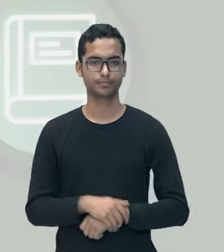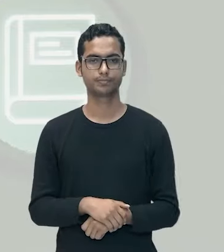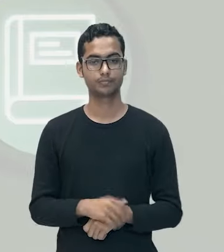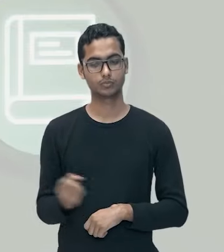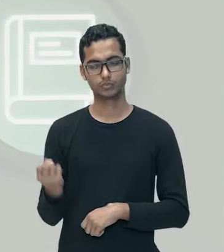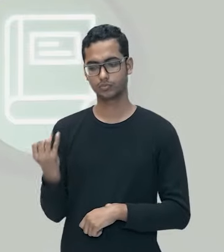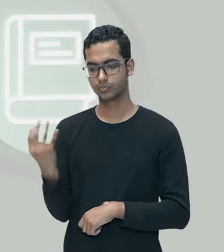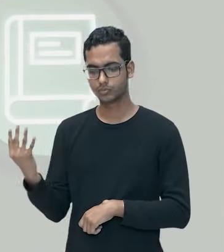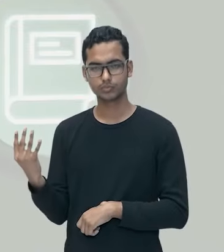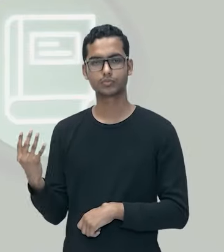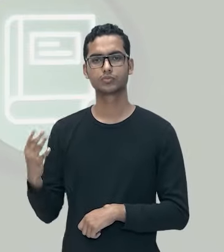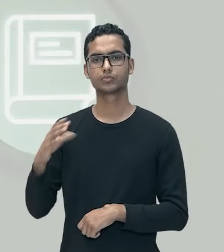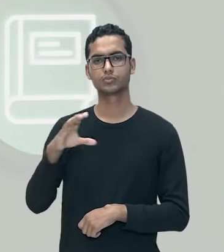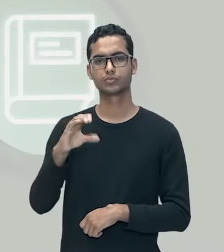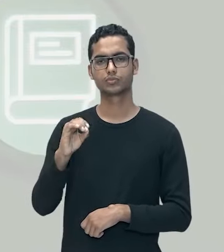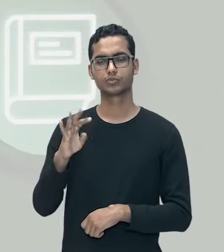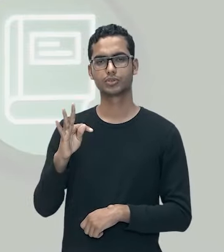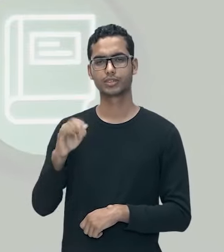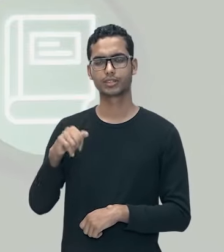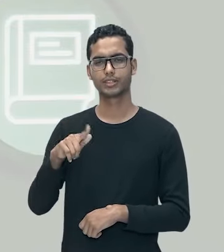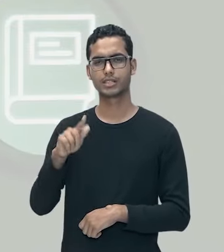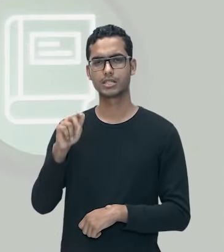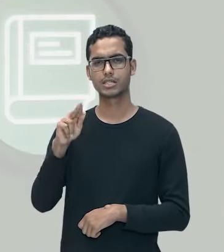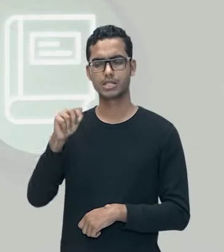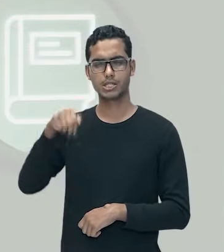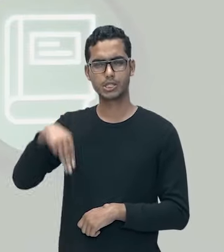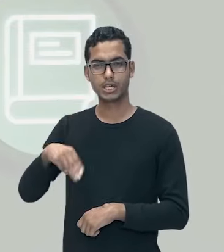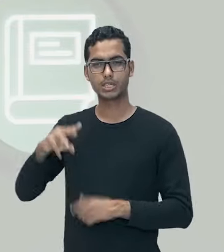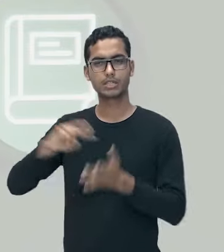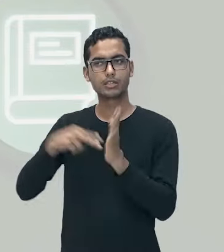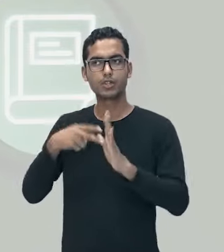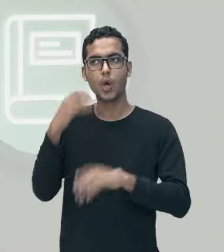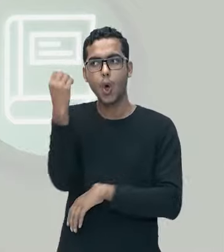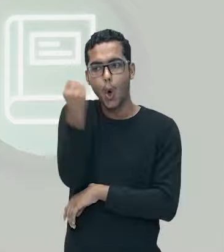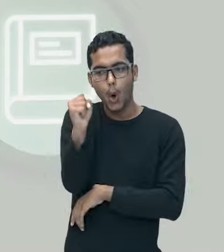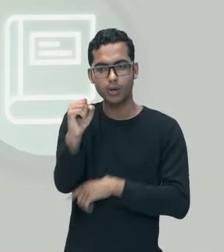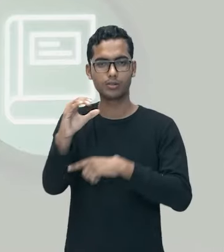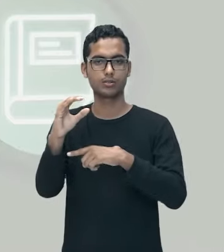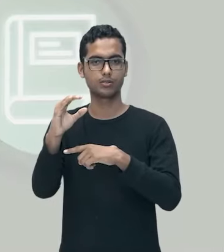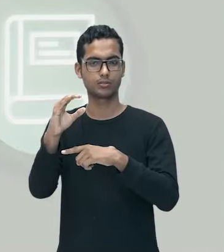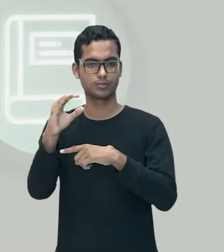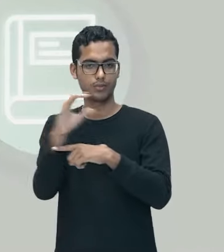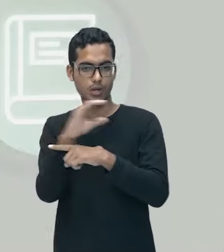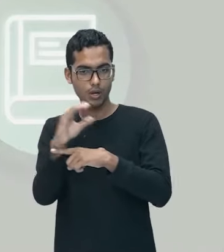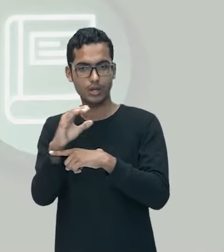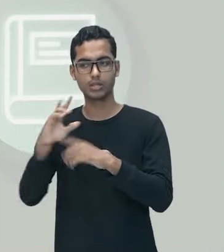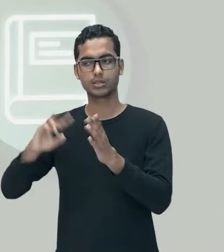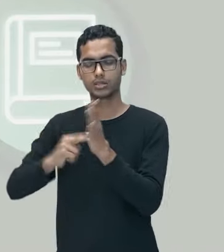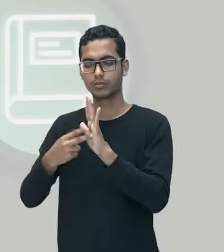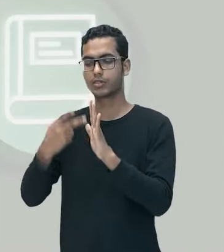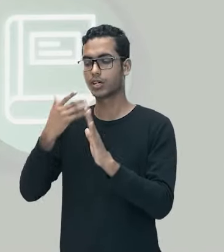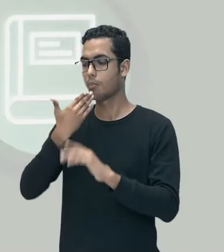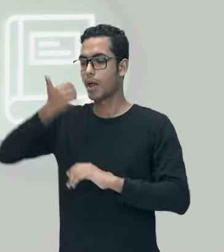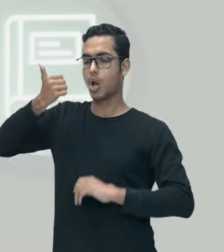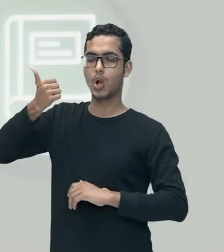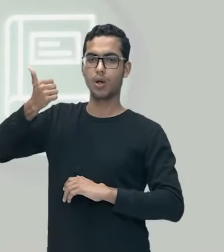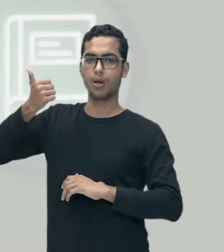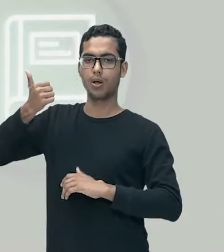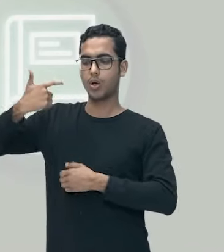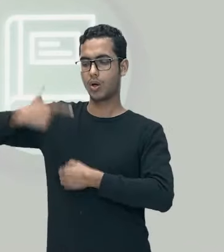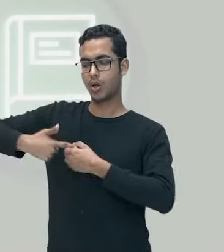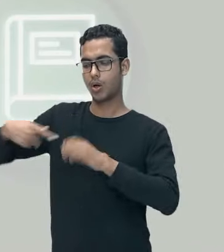quean agem ou seja oito carbonos melhor vamos dizer assim é aquela gasolina para o veículo né